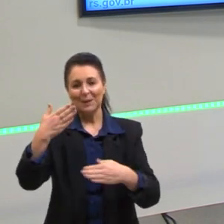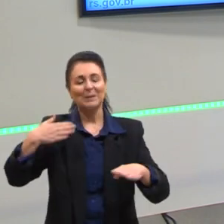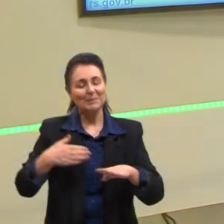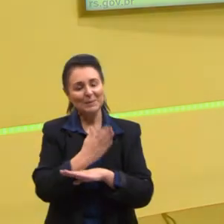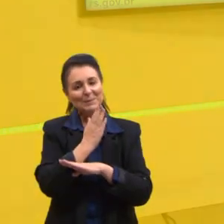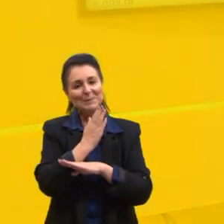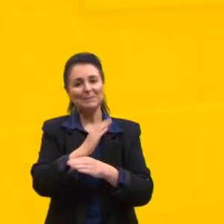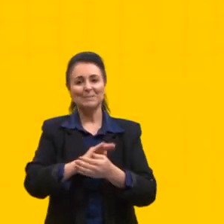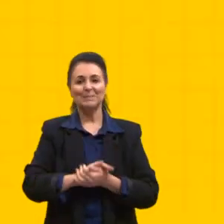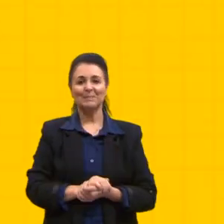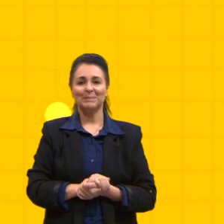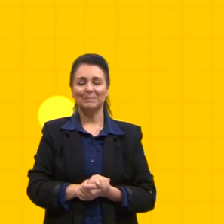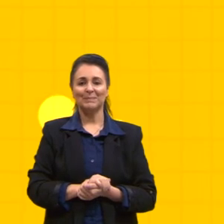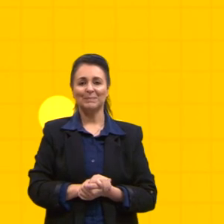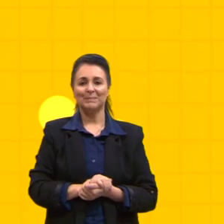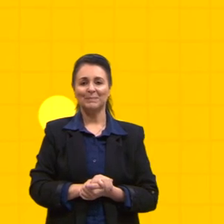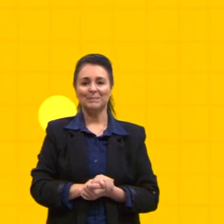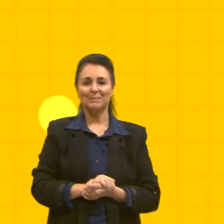passar E aí